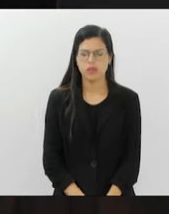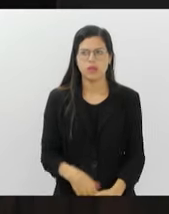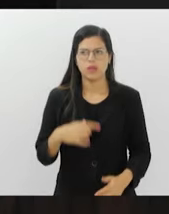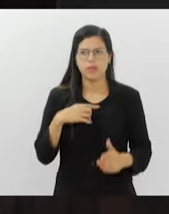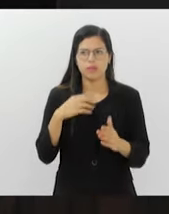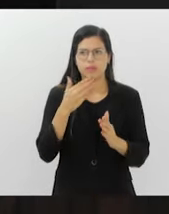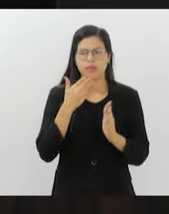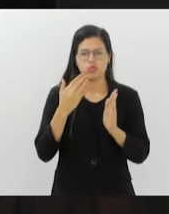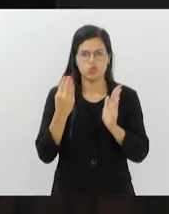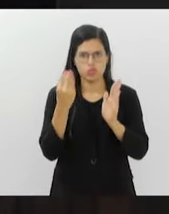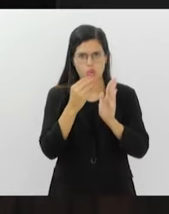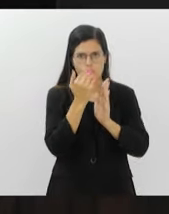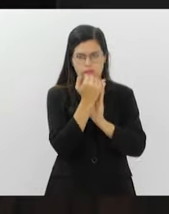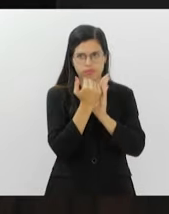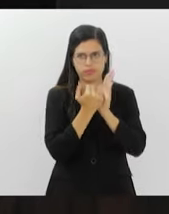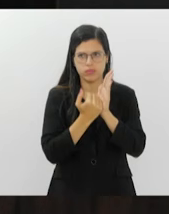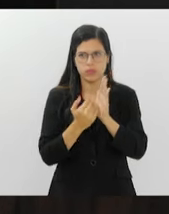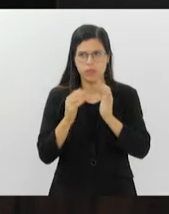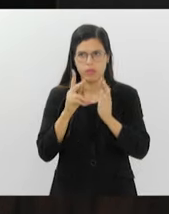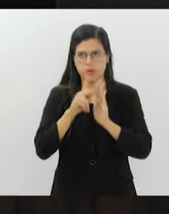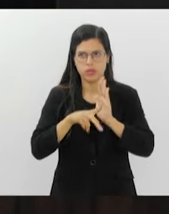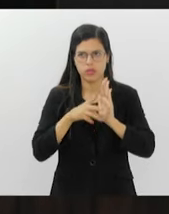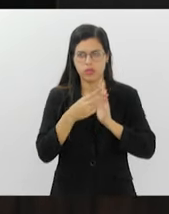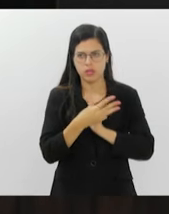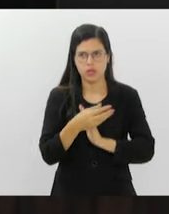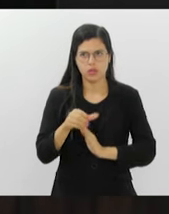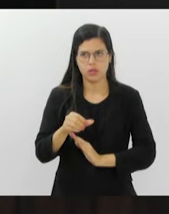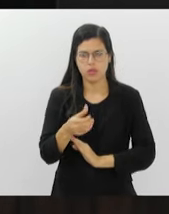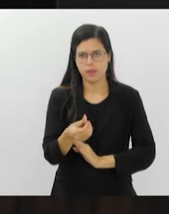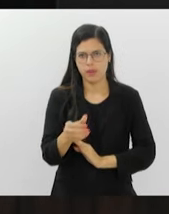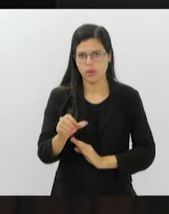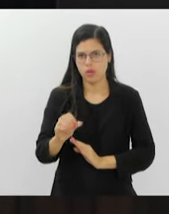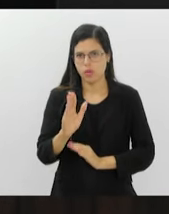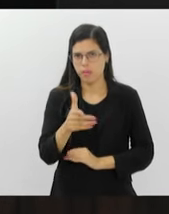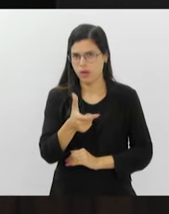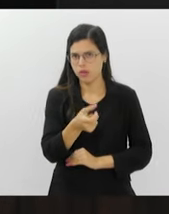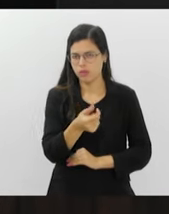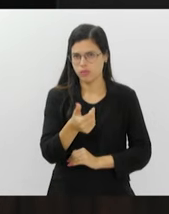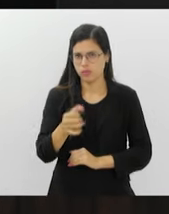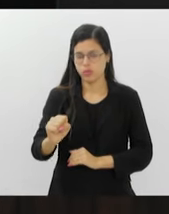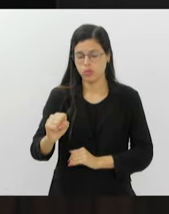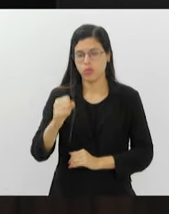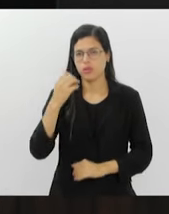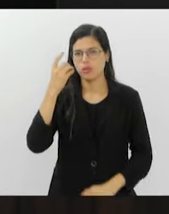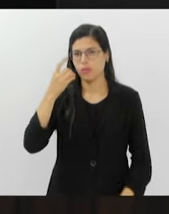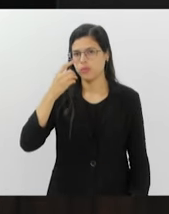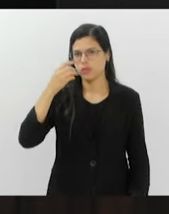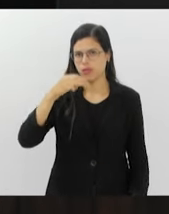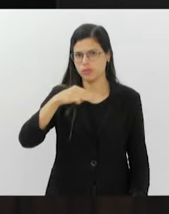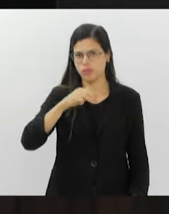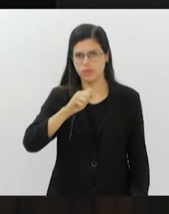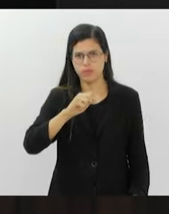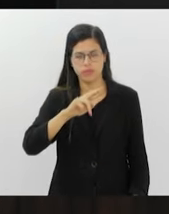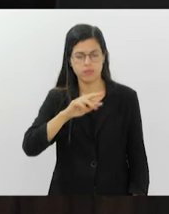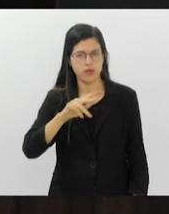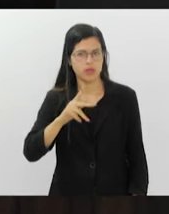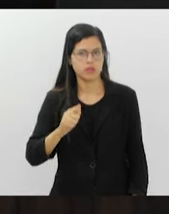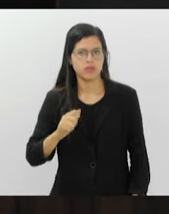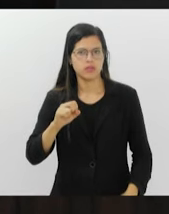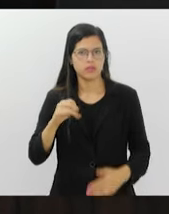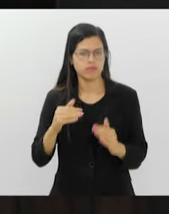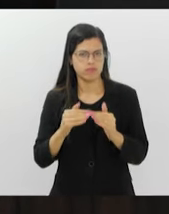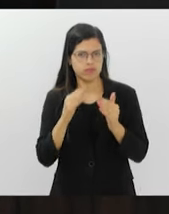requerimento de inclusão na ordem do dia do projeto 3969 de28 da deputada Marta Rocha senhores que